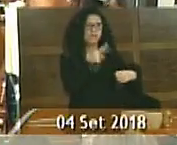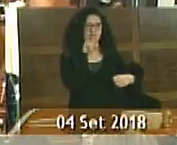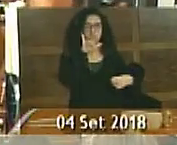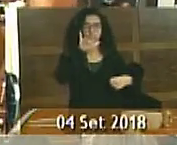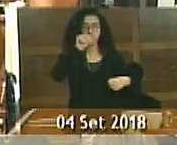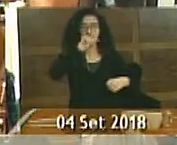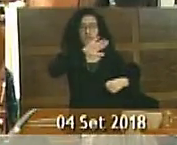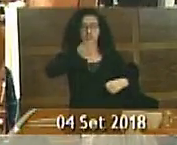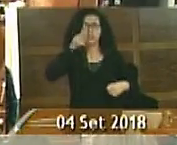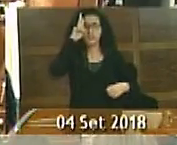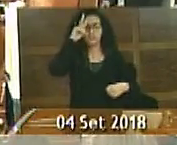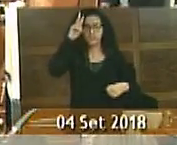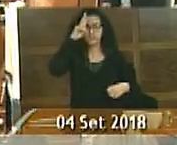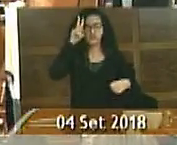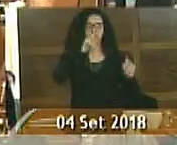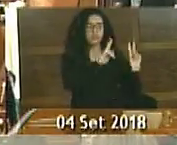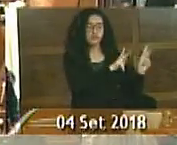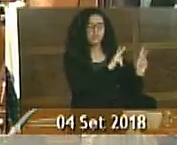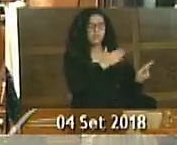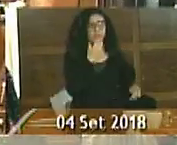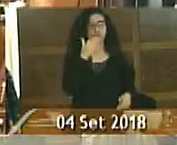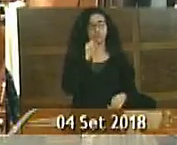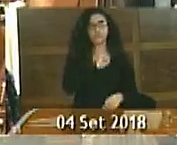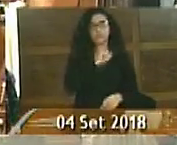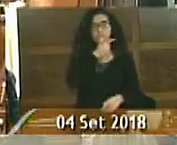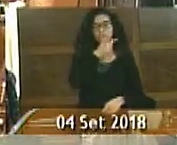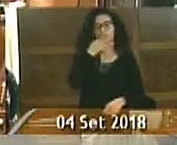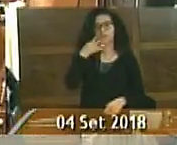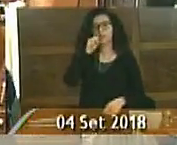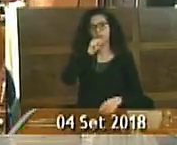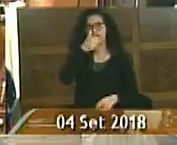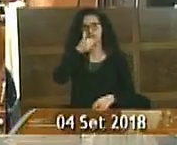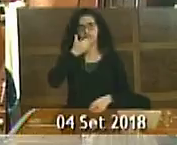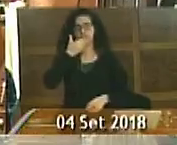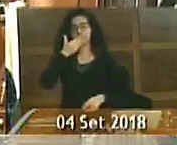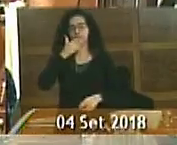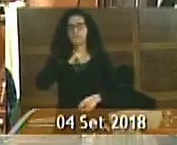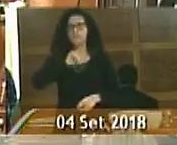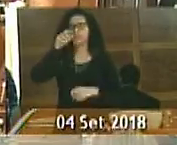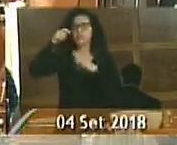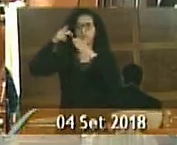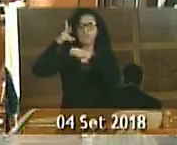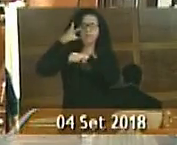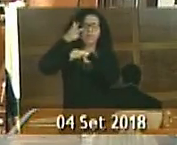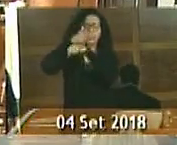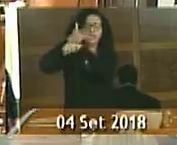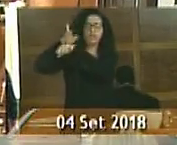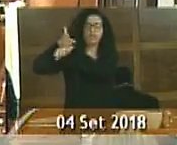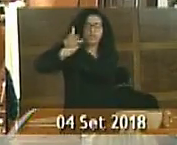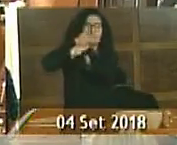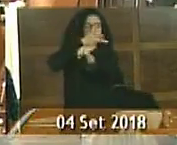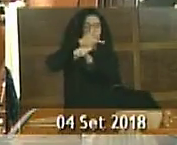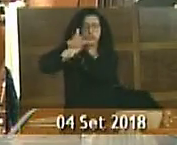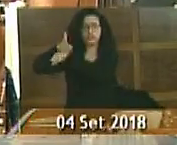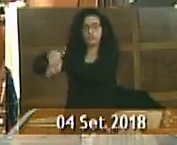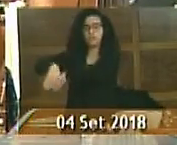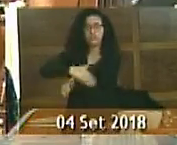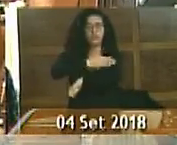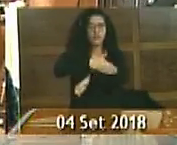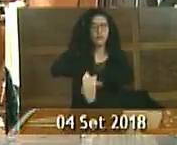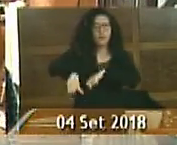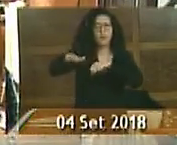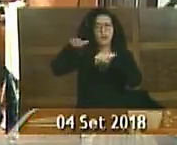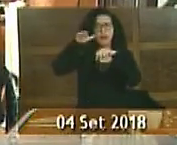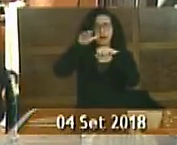Mambucaba. Indicação 2481, disponibilização de câmeras de monitoramento na Escola Aurora Pires da Gama, Rodovia Procurador Haroldo